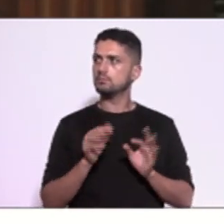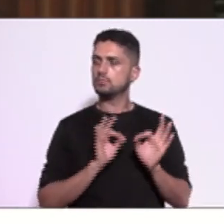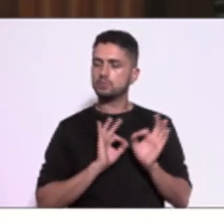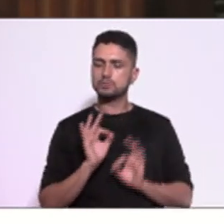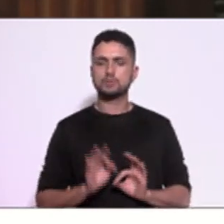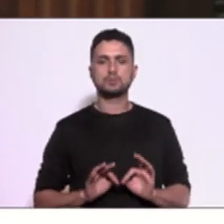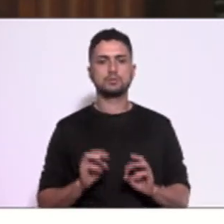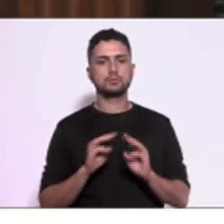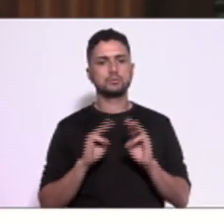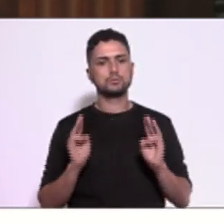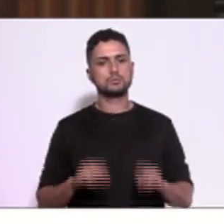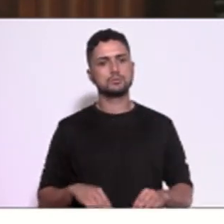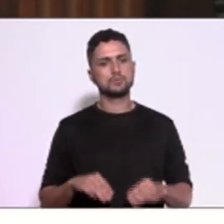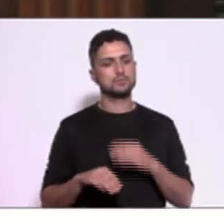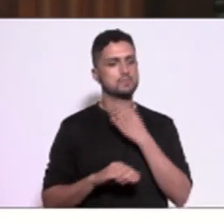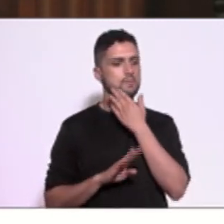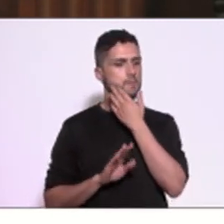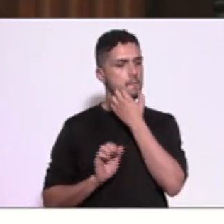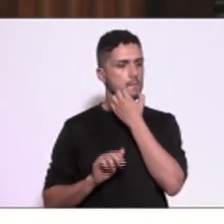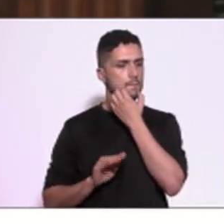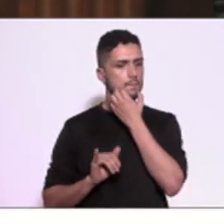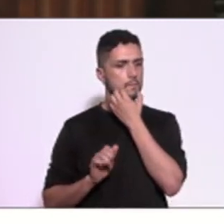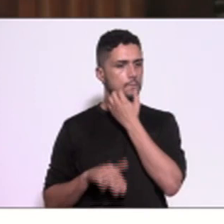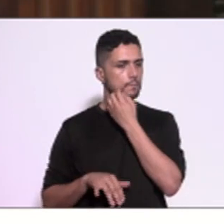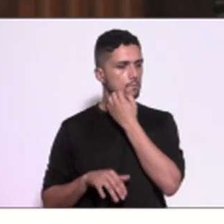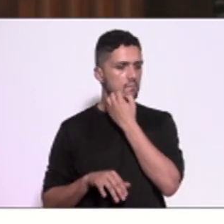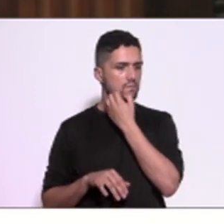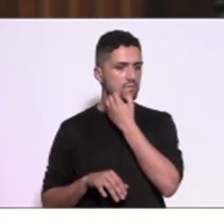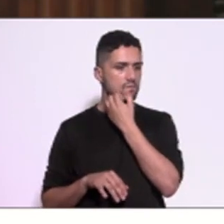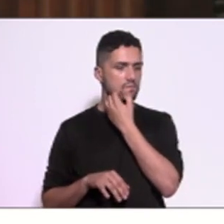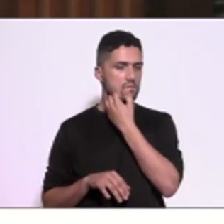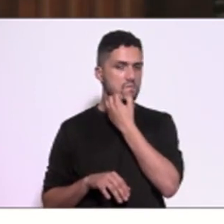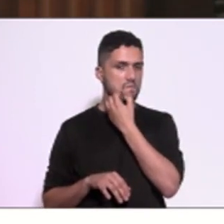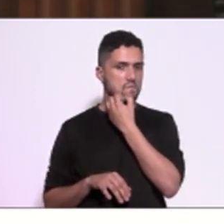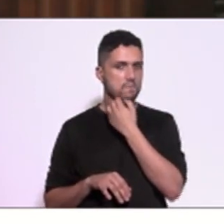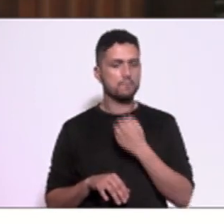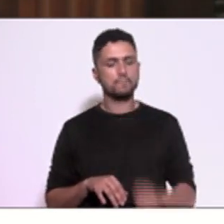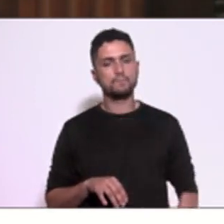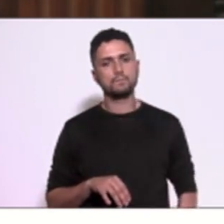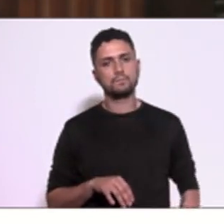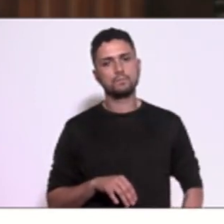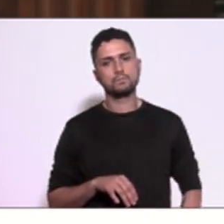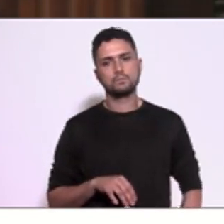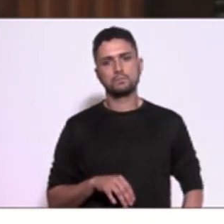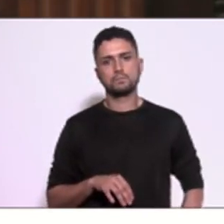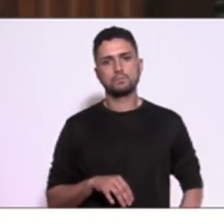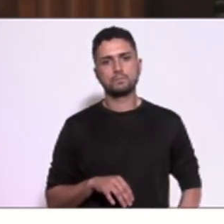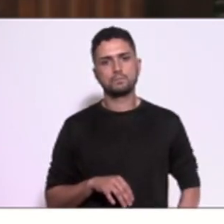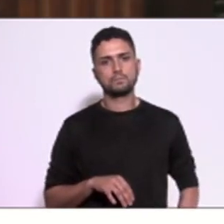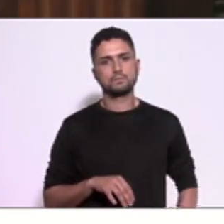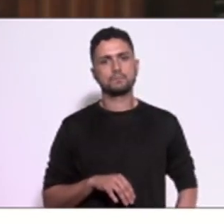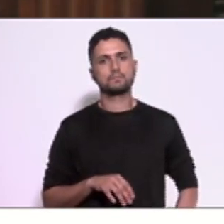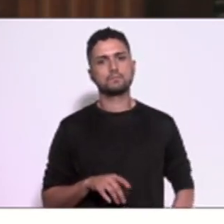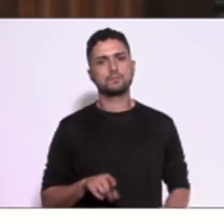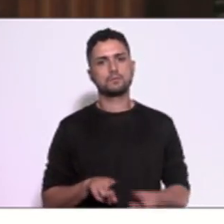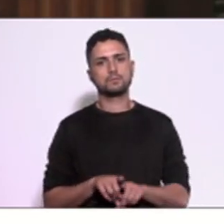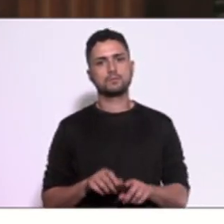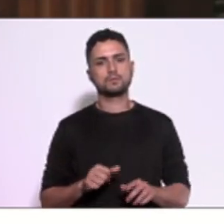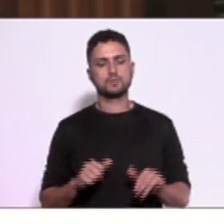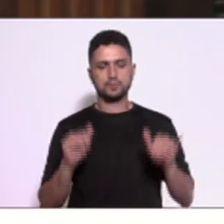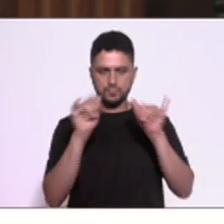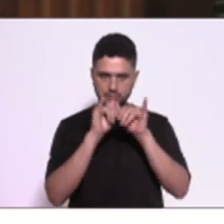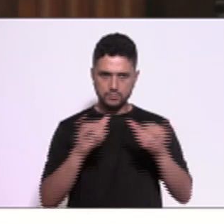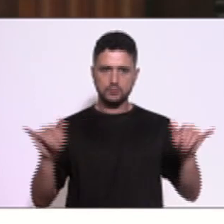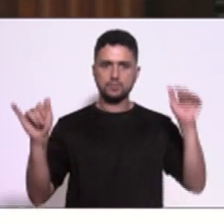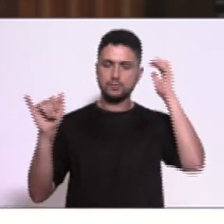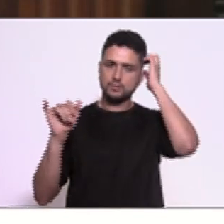o Benjamin Constant, e cumprimentar aqui o Coronel Malveira, né, e estendo os cumprimentos a todos